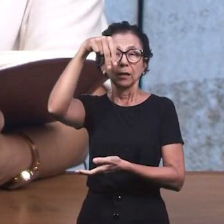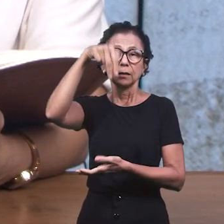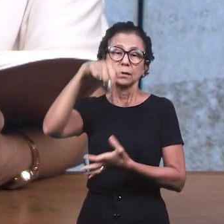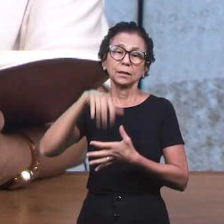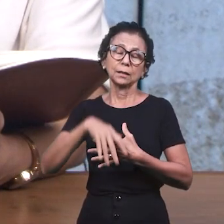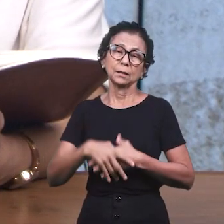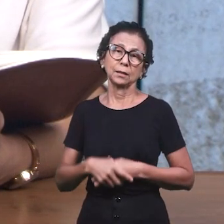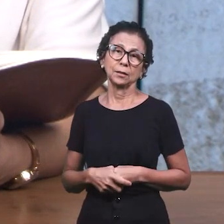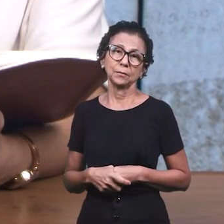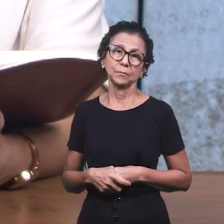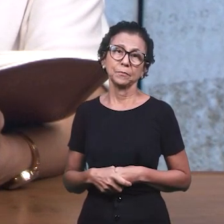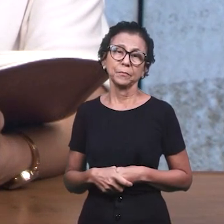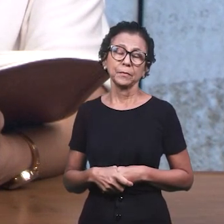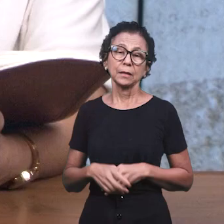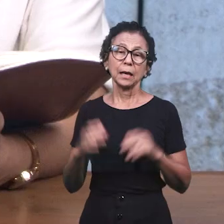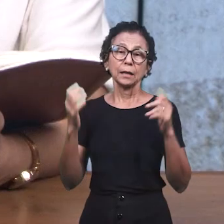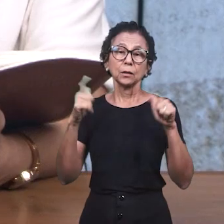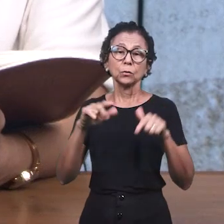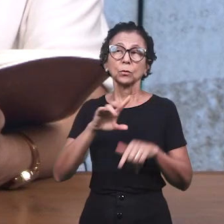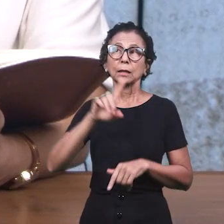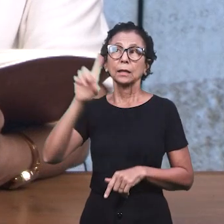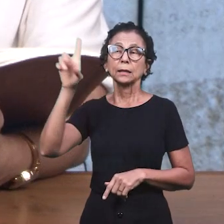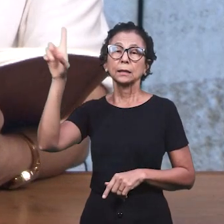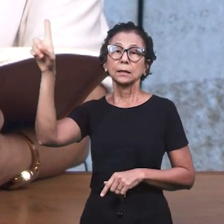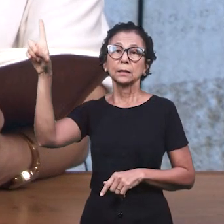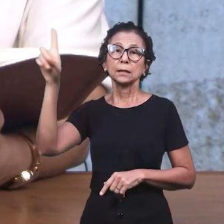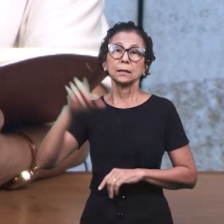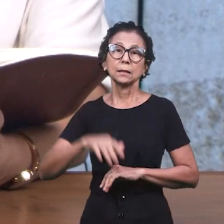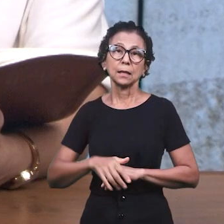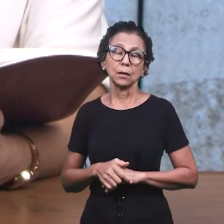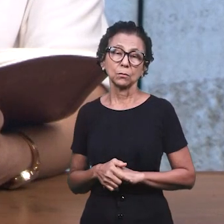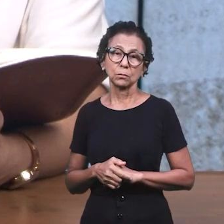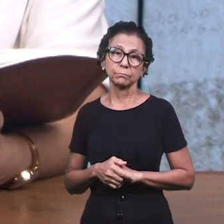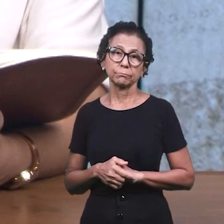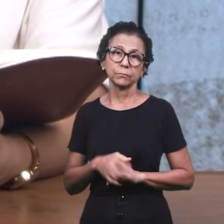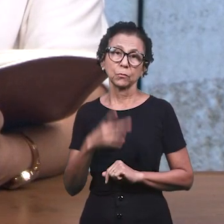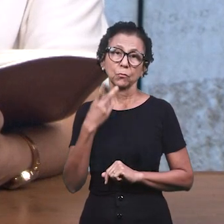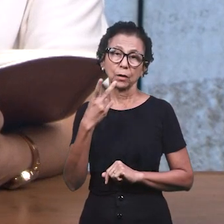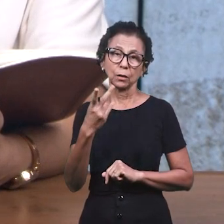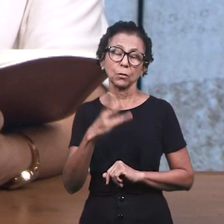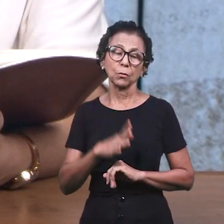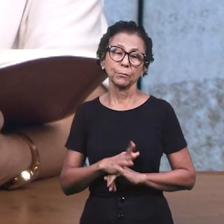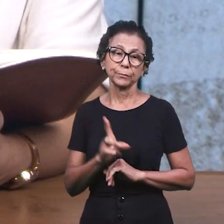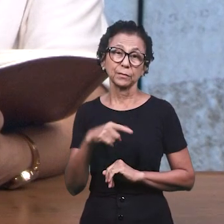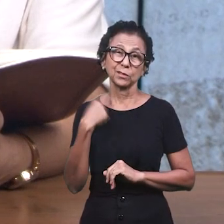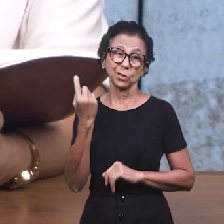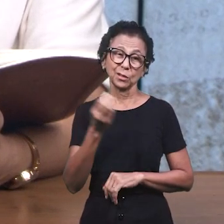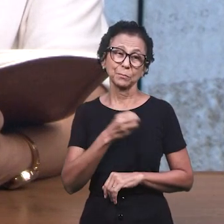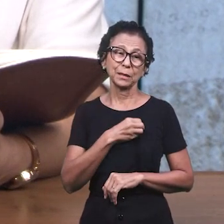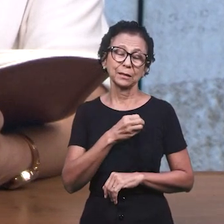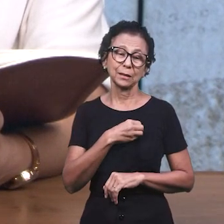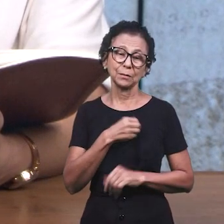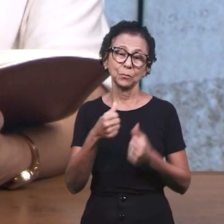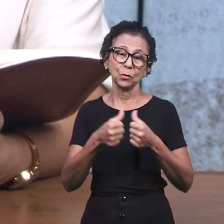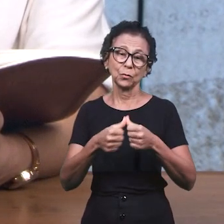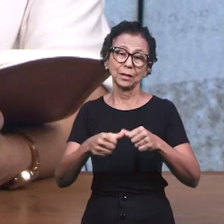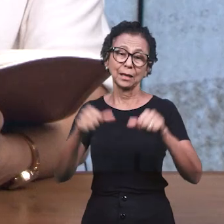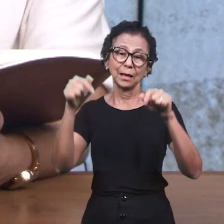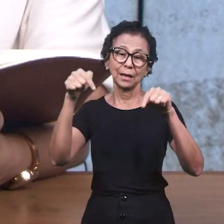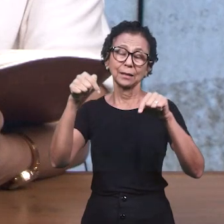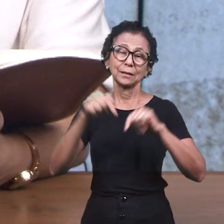lugar que o Senhor tem dito, porquanto havemos pecado. Mas Moisés disse: Por